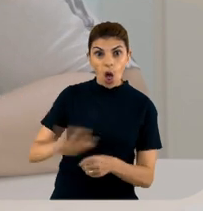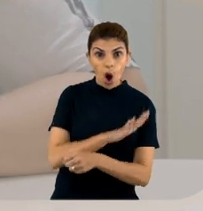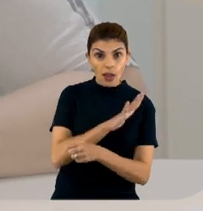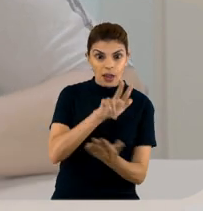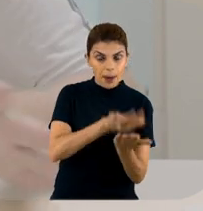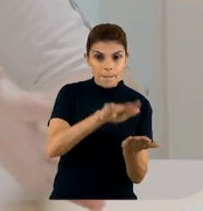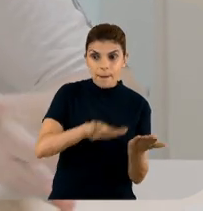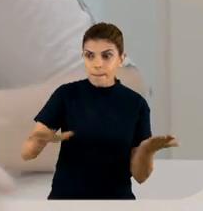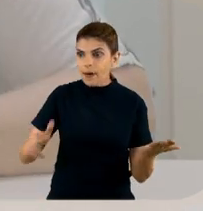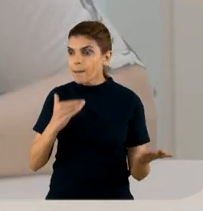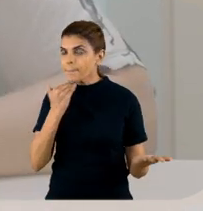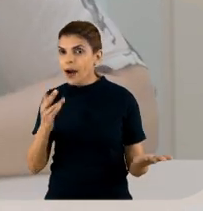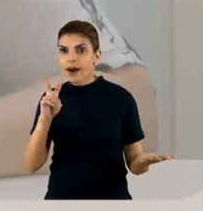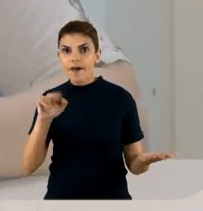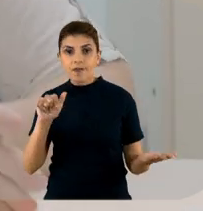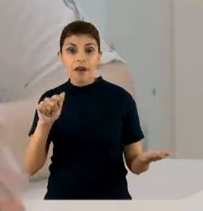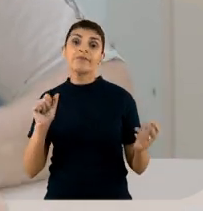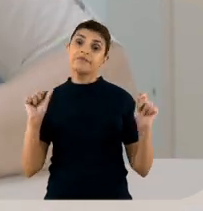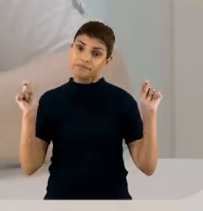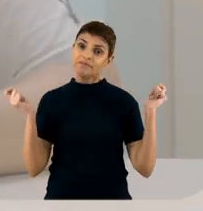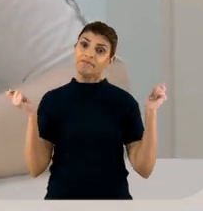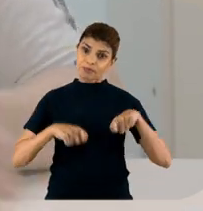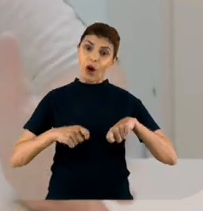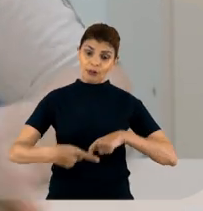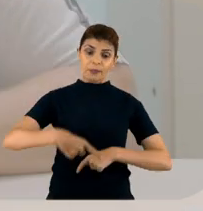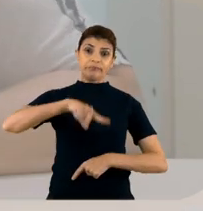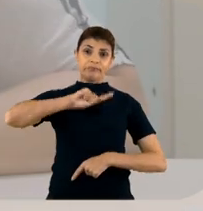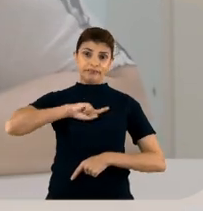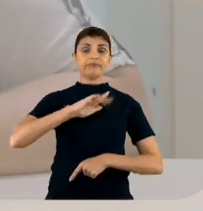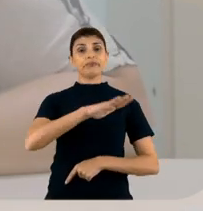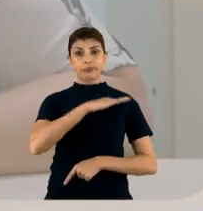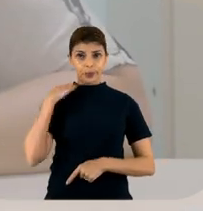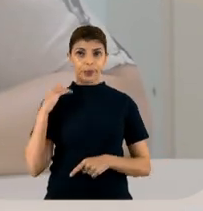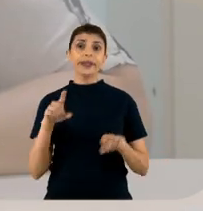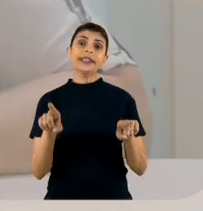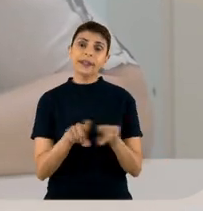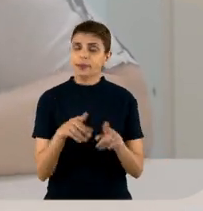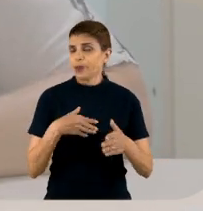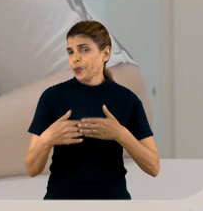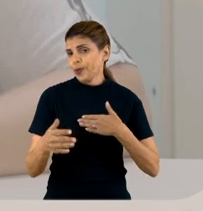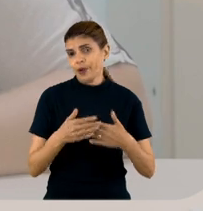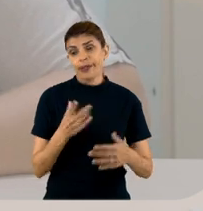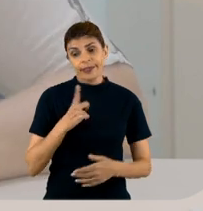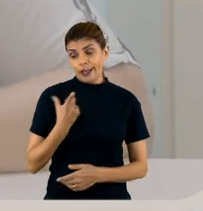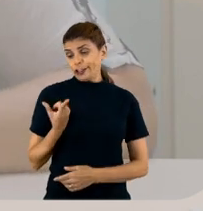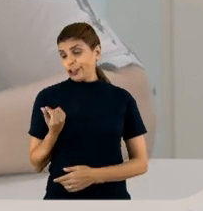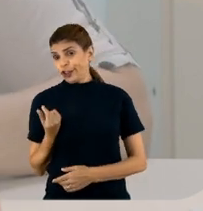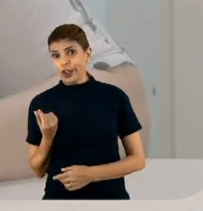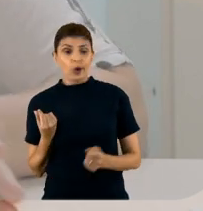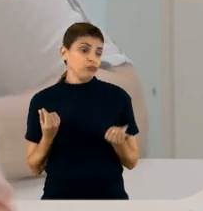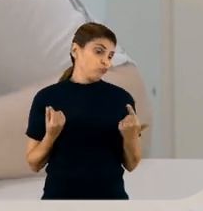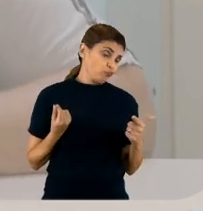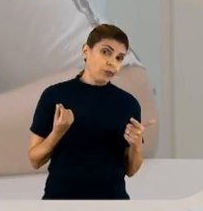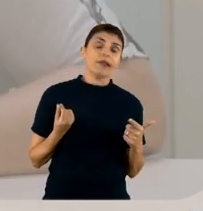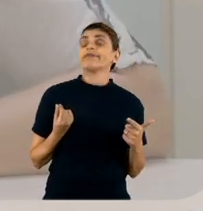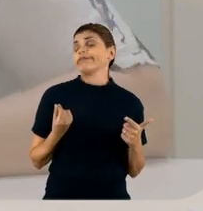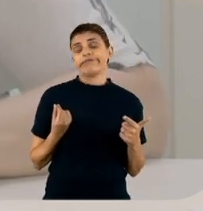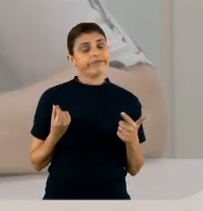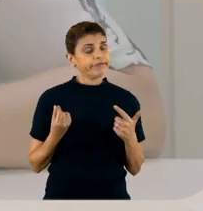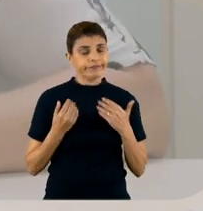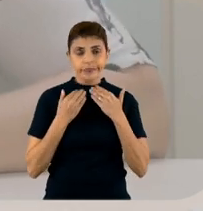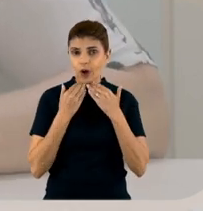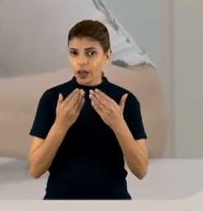tiver lotado se ele não tiver uma vaga ali ele pode também ficar mal né de qualquer jeito mesmo com todo o dinheiro do